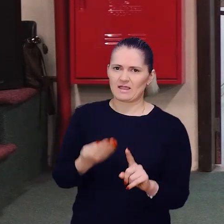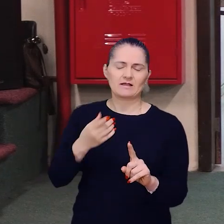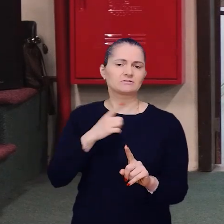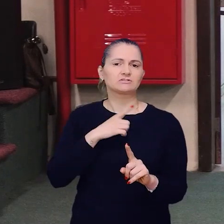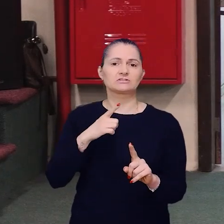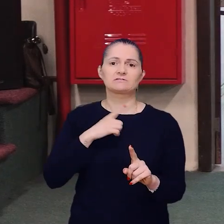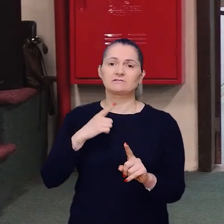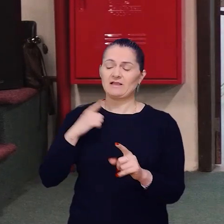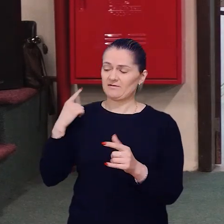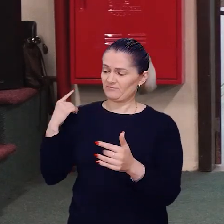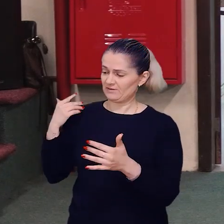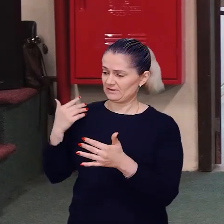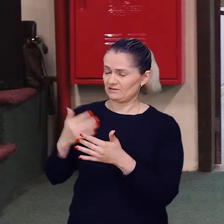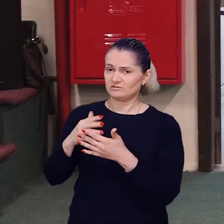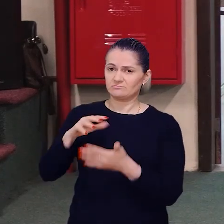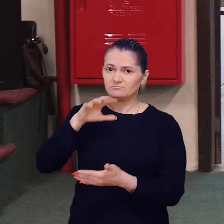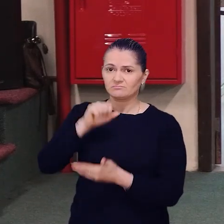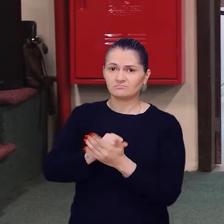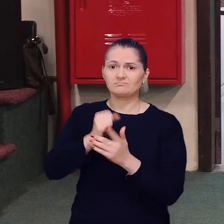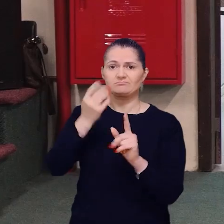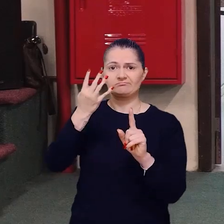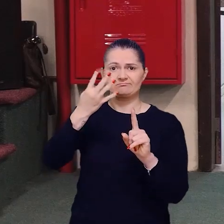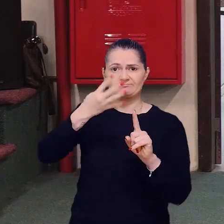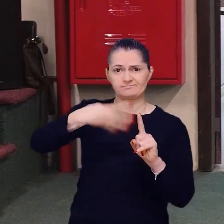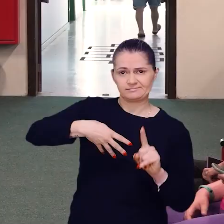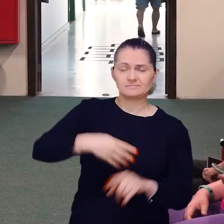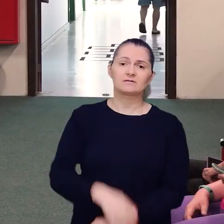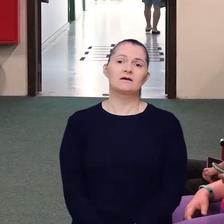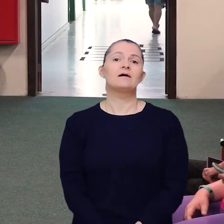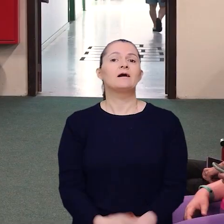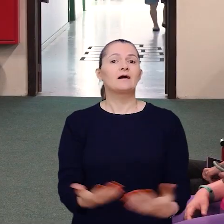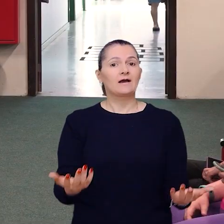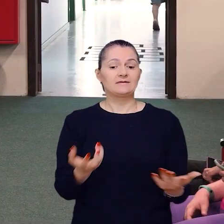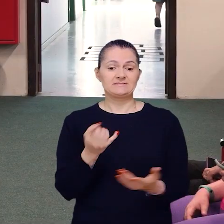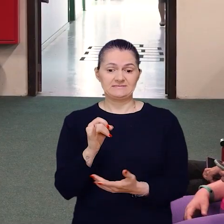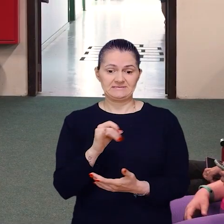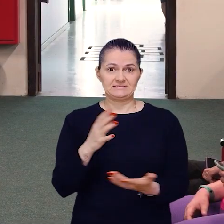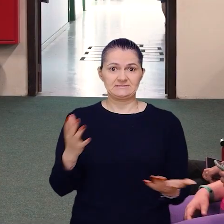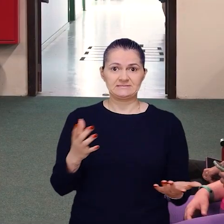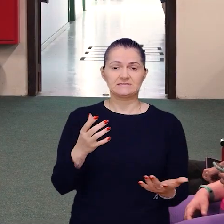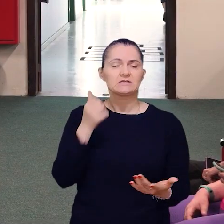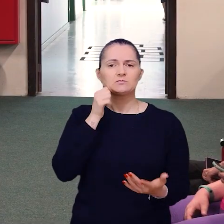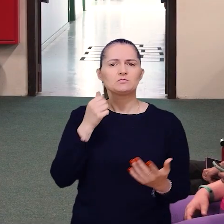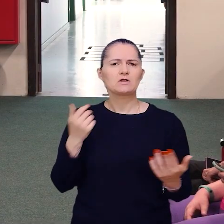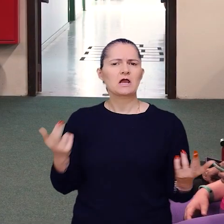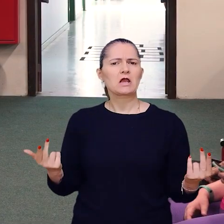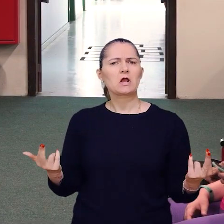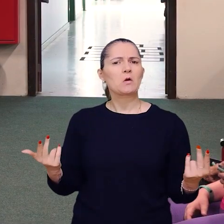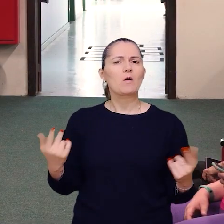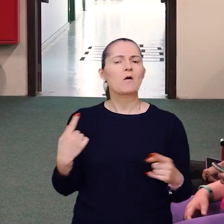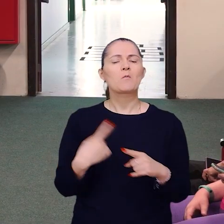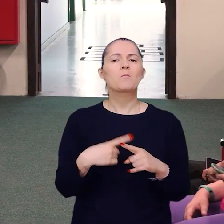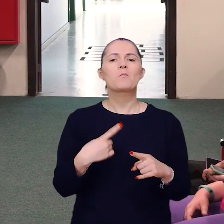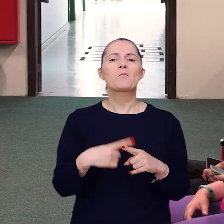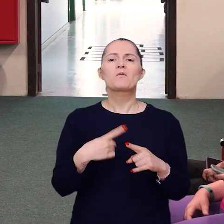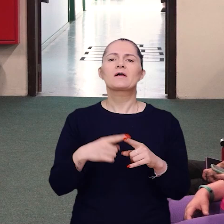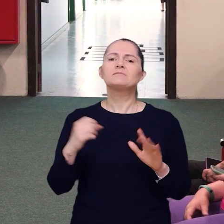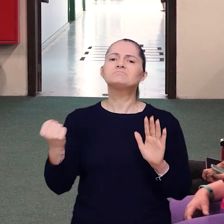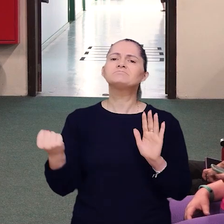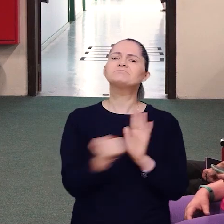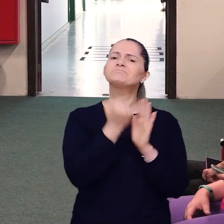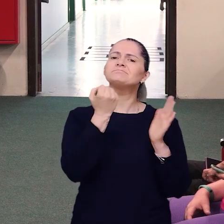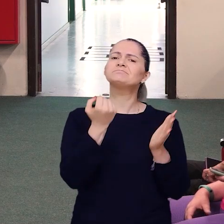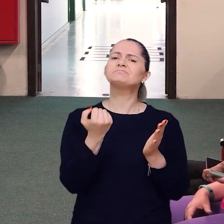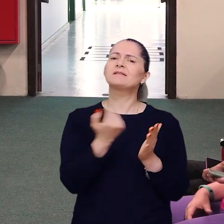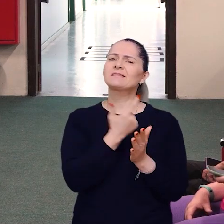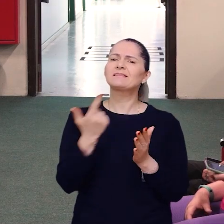homenageadas, tiveram as suas trajetórias registradas por biógrafos. Então, se elas tiveram tudo isso, por que mesmo assim elas não